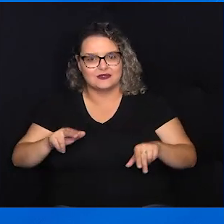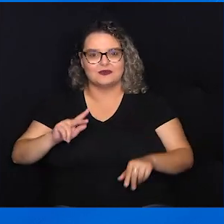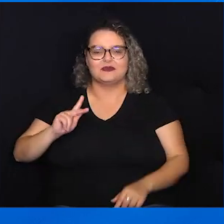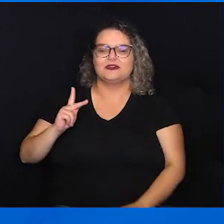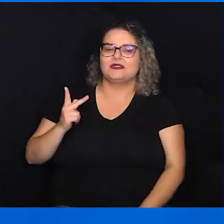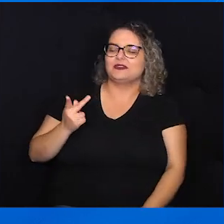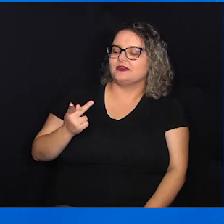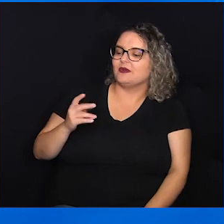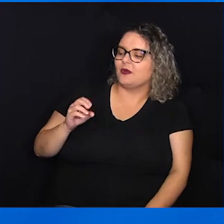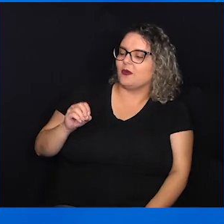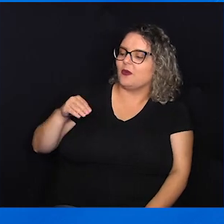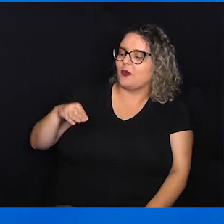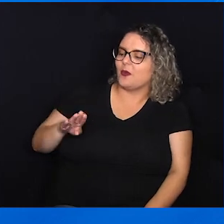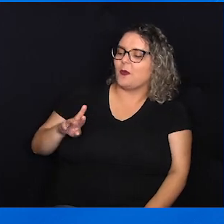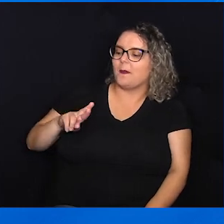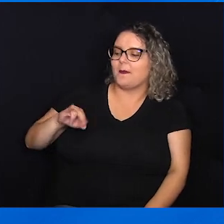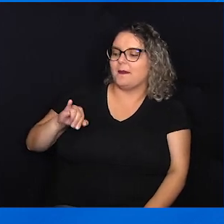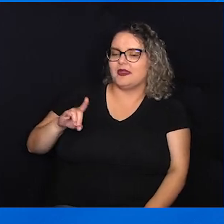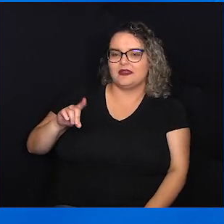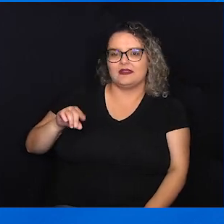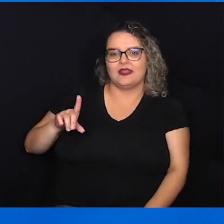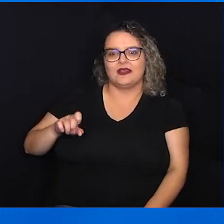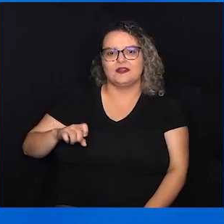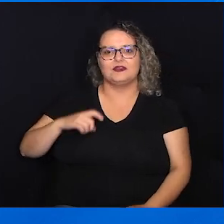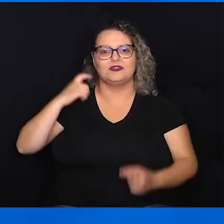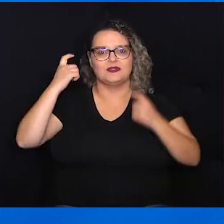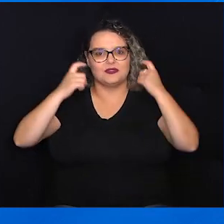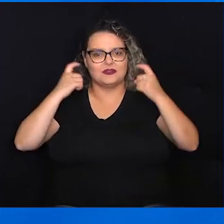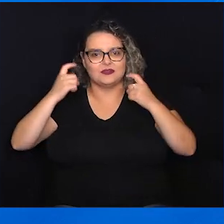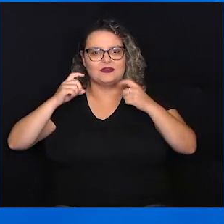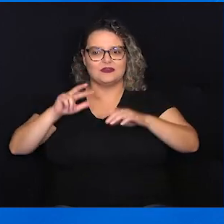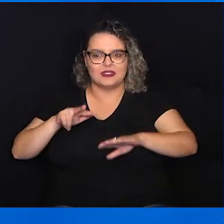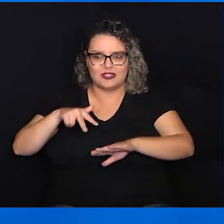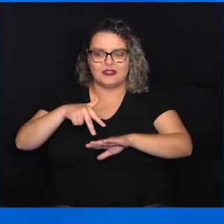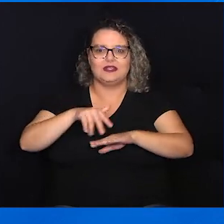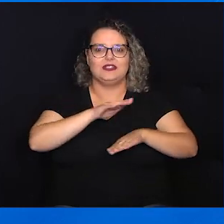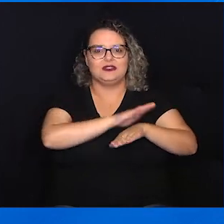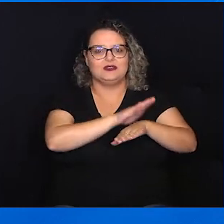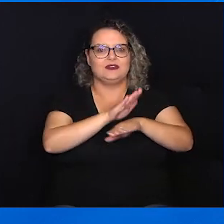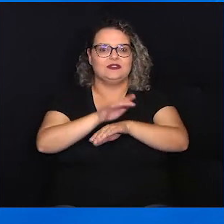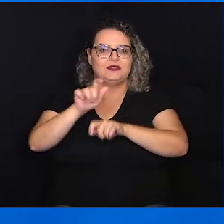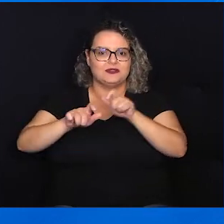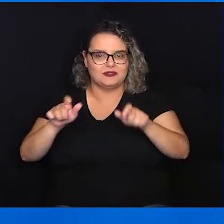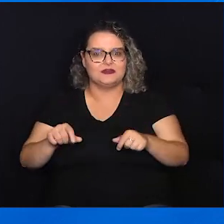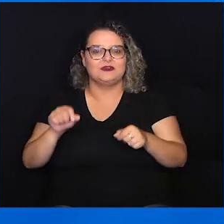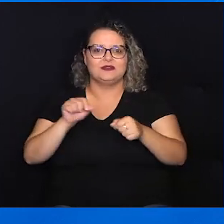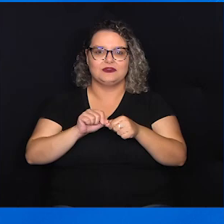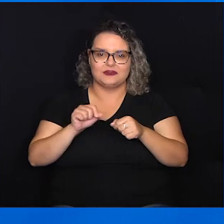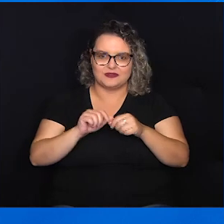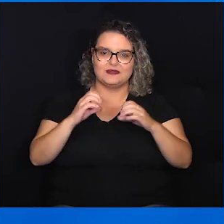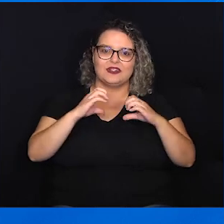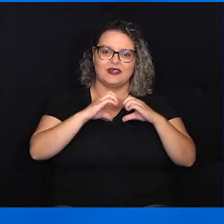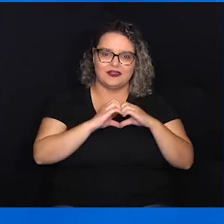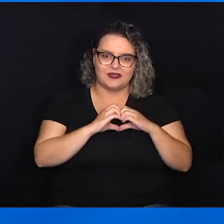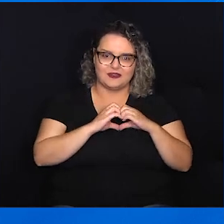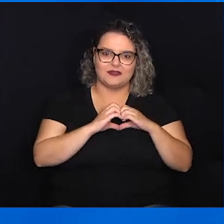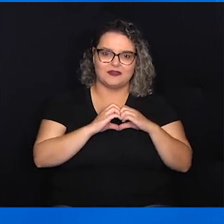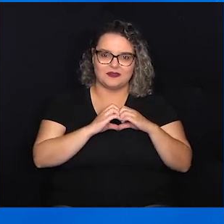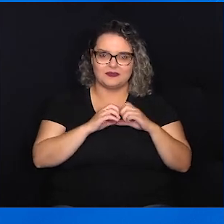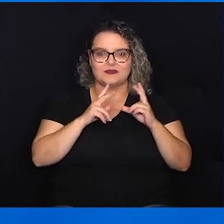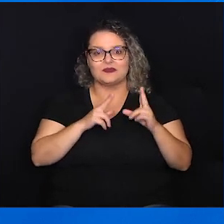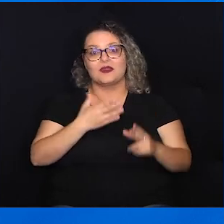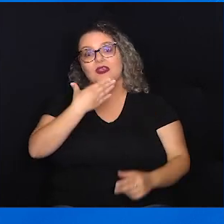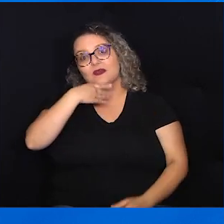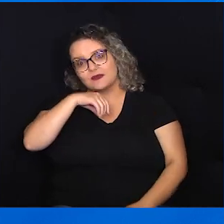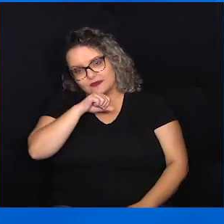hombridade. Está sempre preocupado e disposto a ajudar o próximo, e faz isso com muito amor. Como